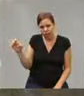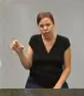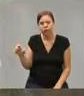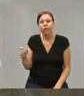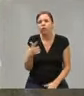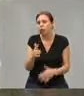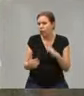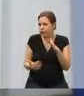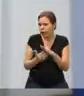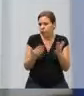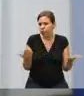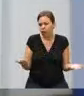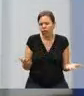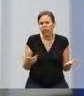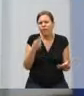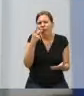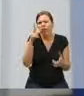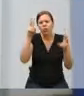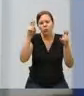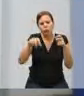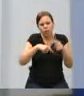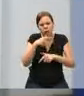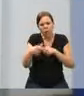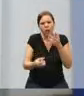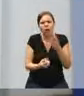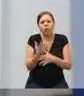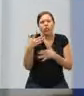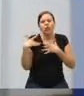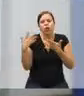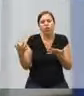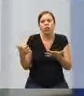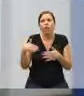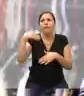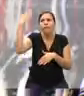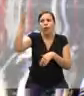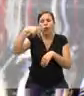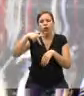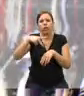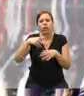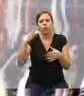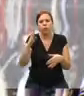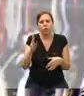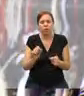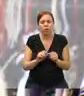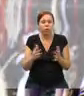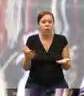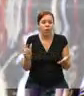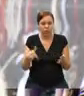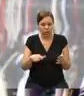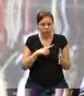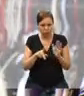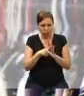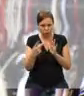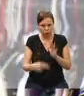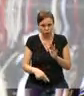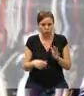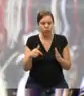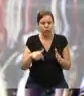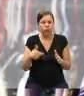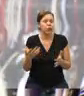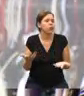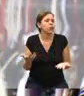de trabalhos fora do Brasil. Aqui existe algum trabalho específico? Sim, a Fraternidade Sem